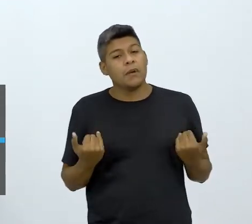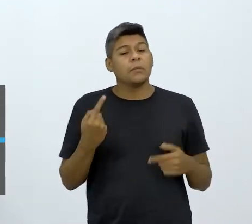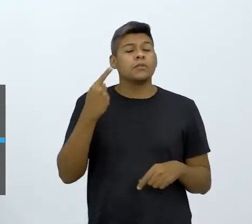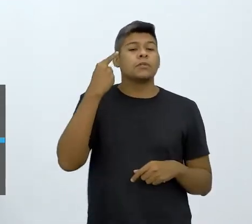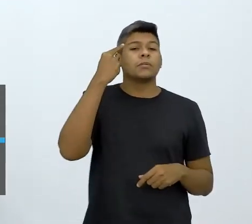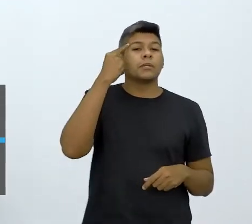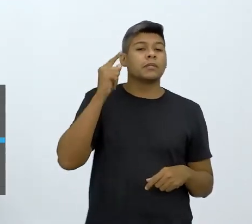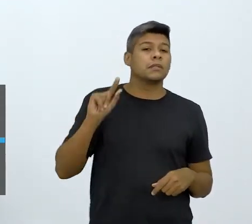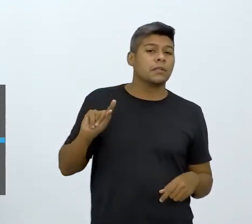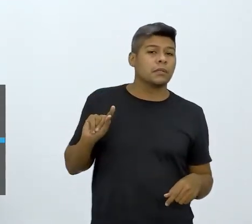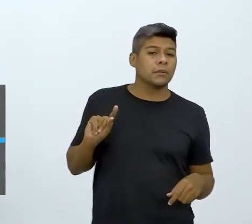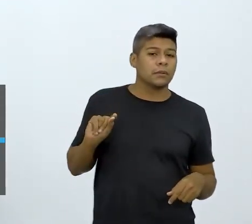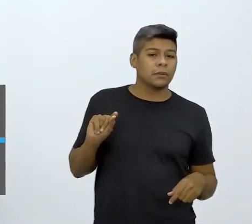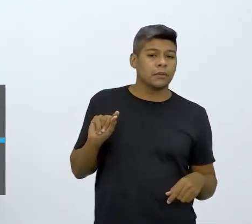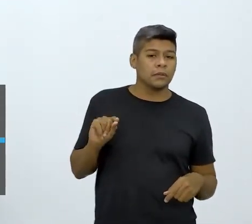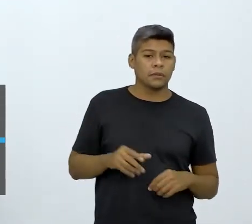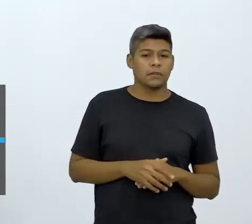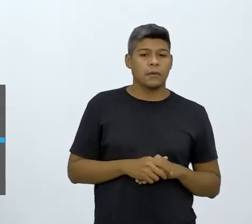pensar